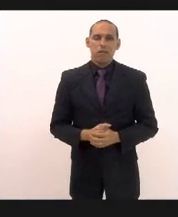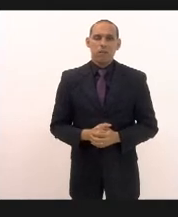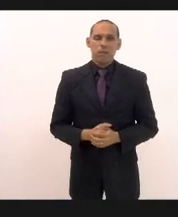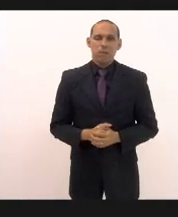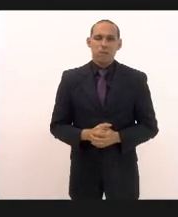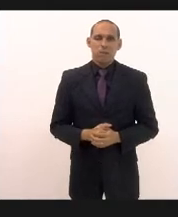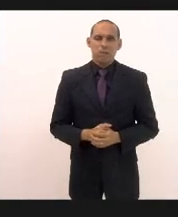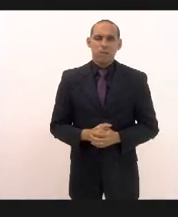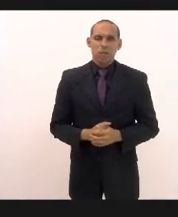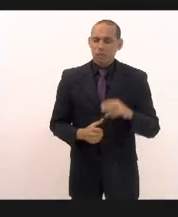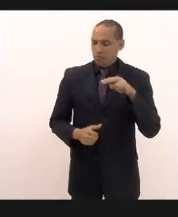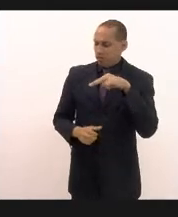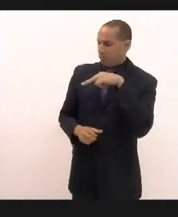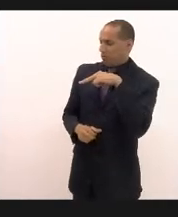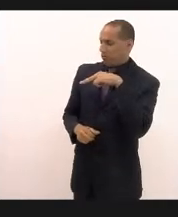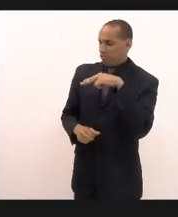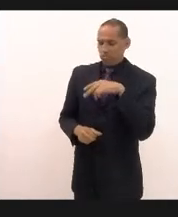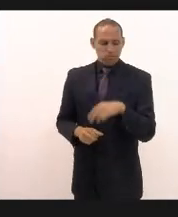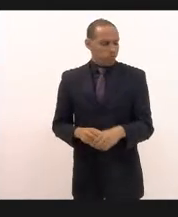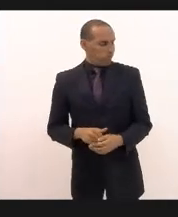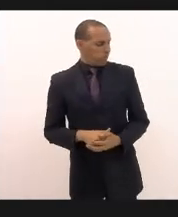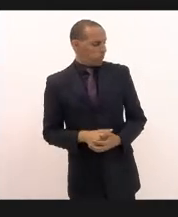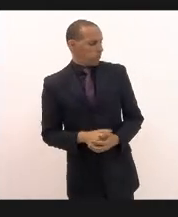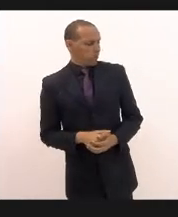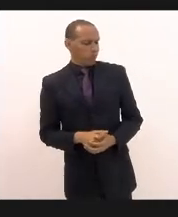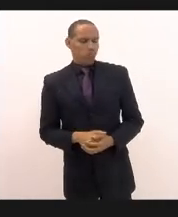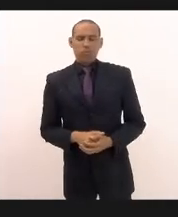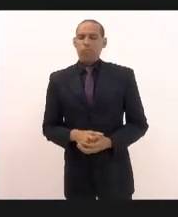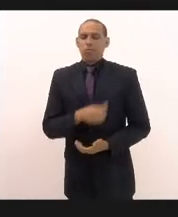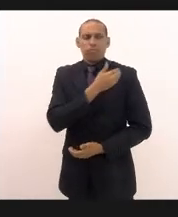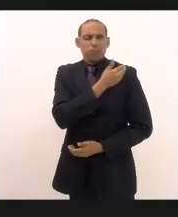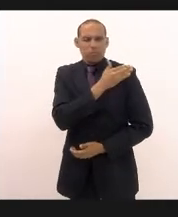se olhar de cima para baixo nem ser desrespeitado.